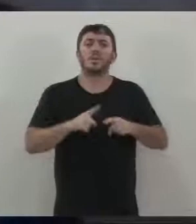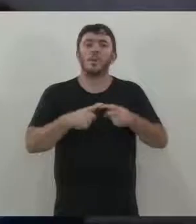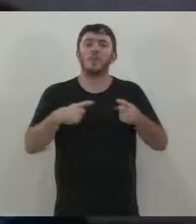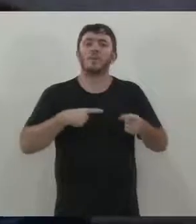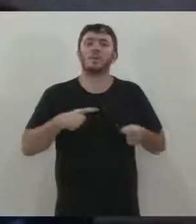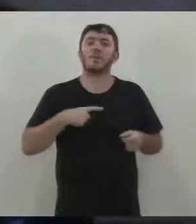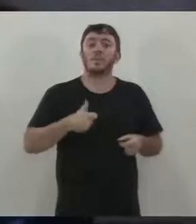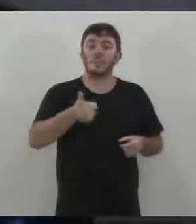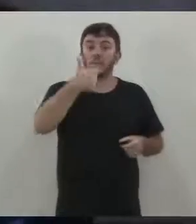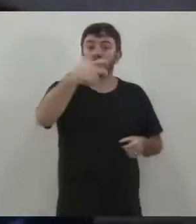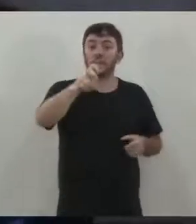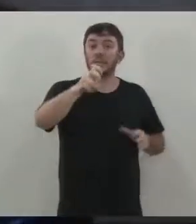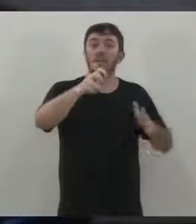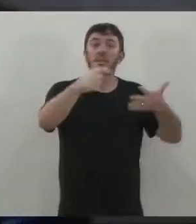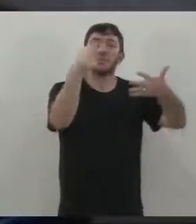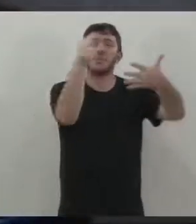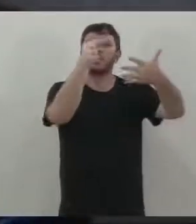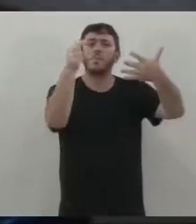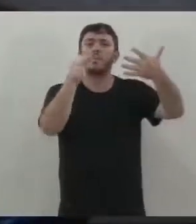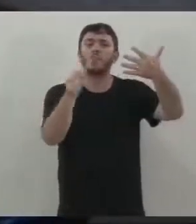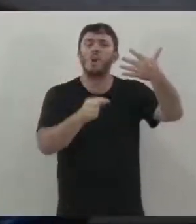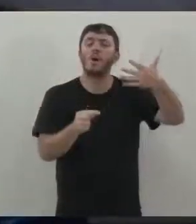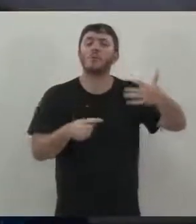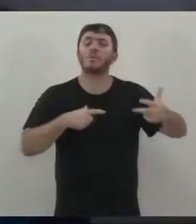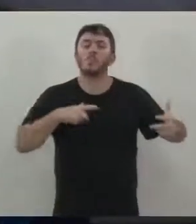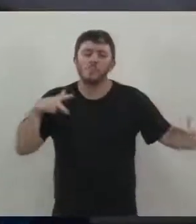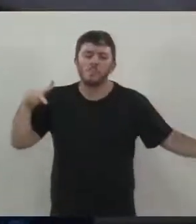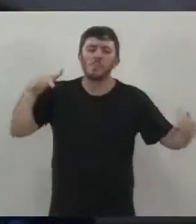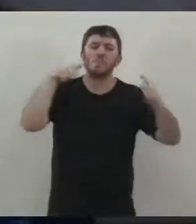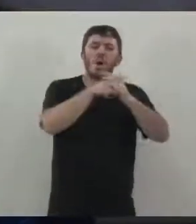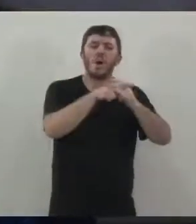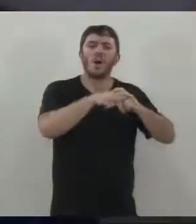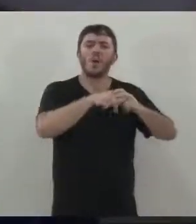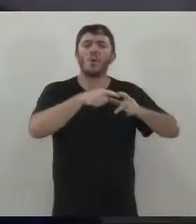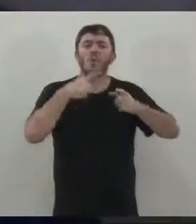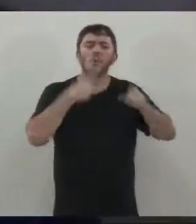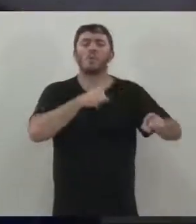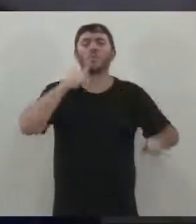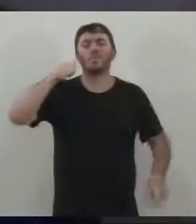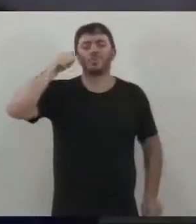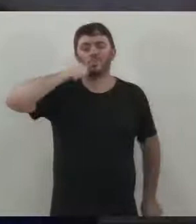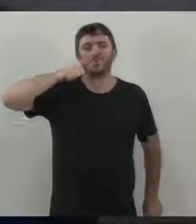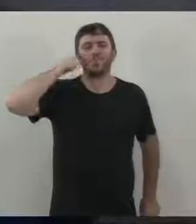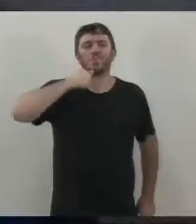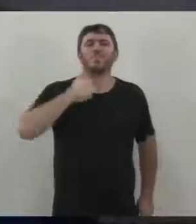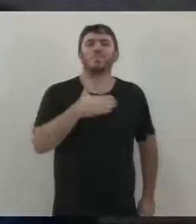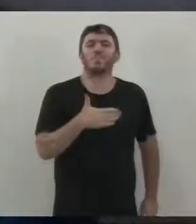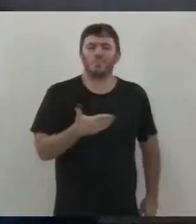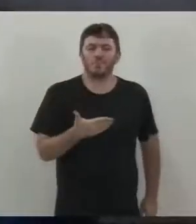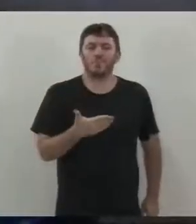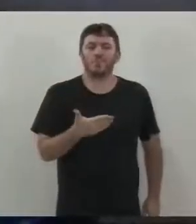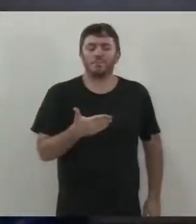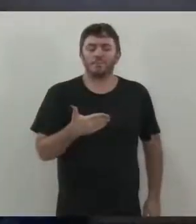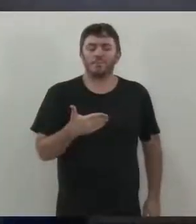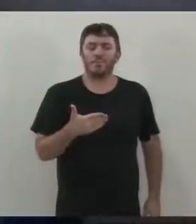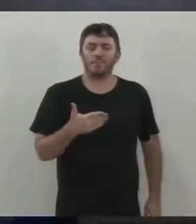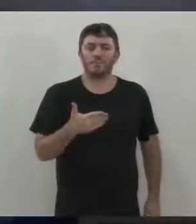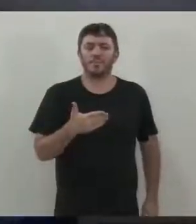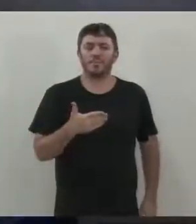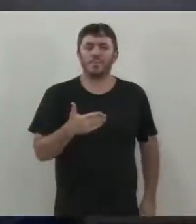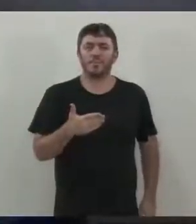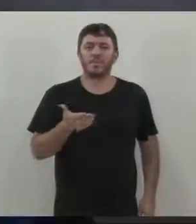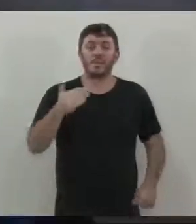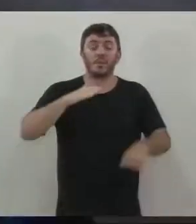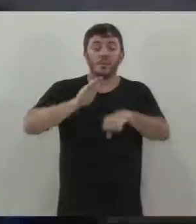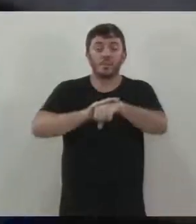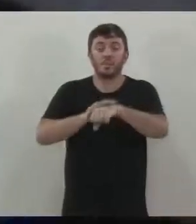de violência doméstica que eu acompanho, ou na delegacia, ou no fórum, ou junto da OAB, que o Almir, mesmo na época da pandemia,